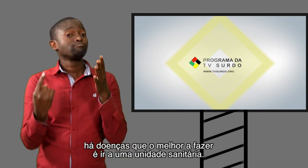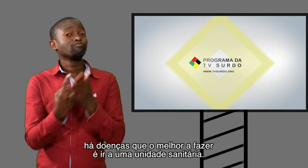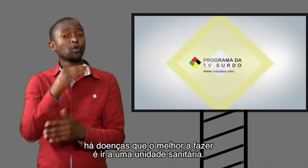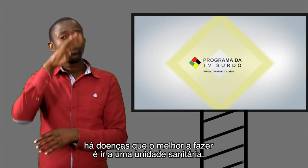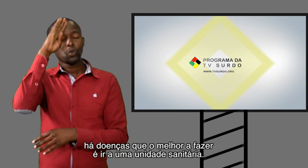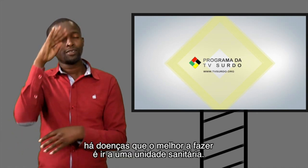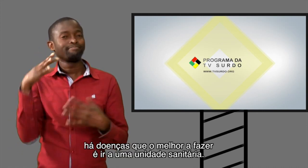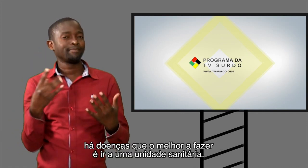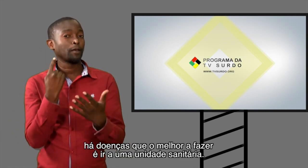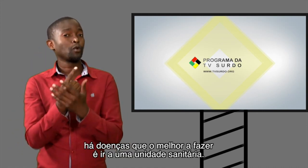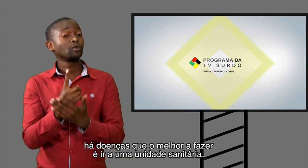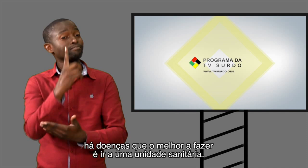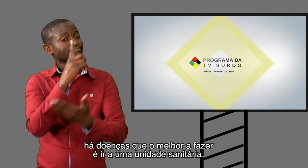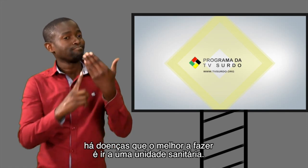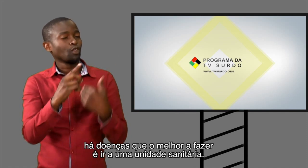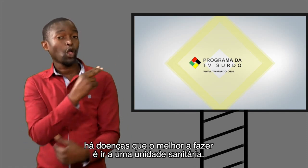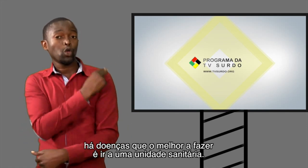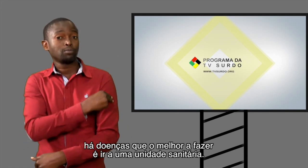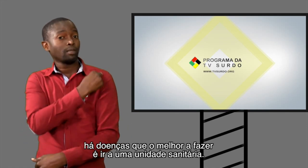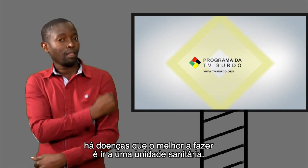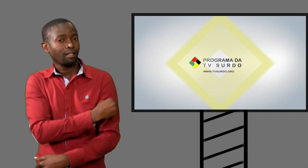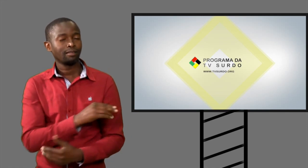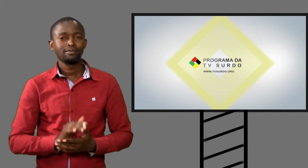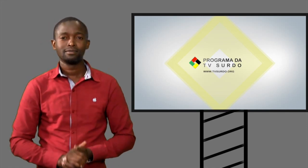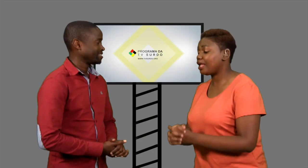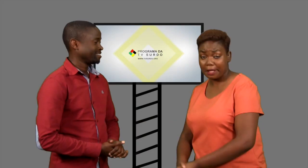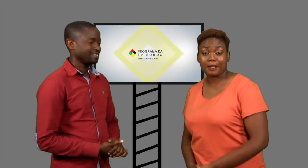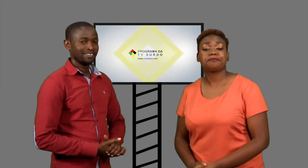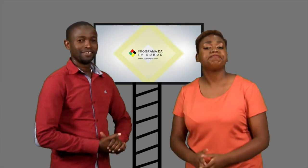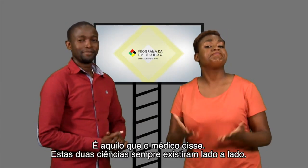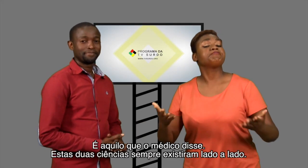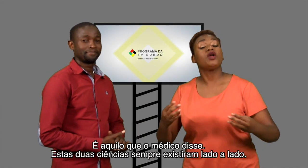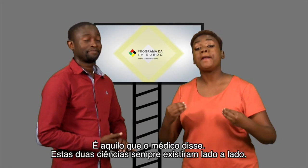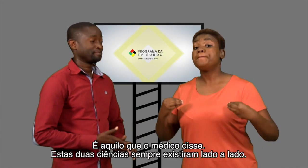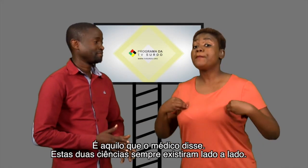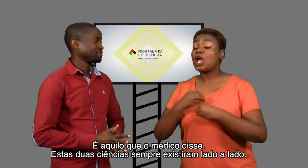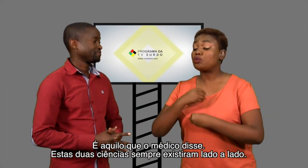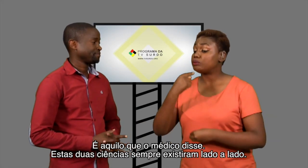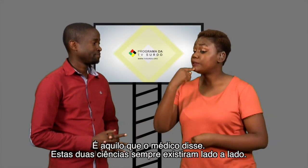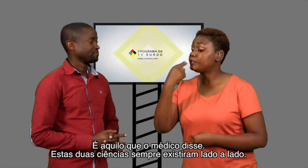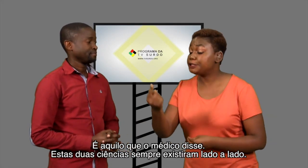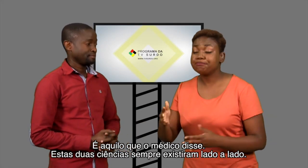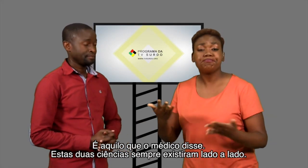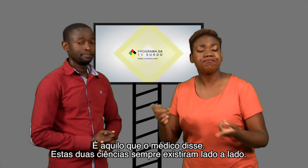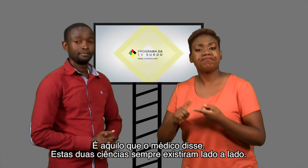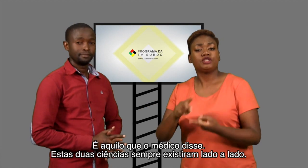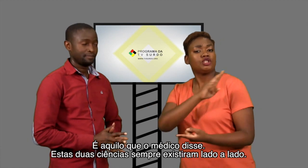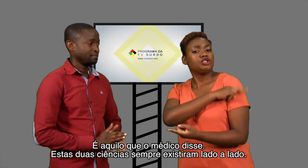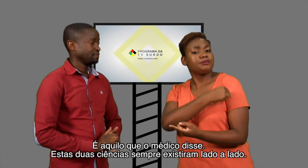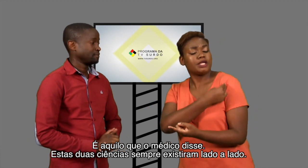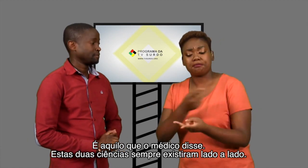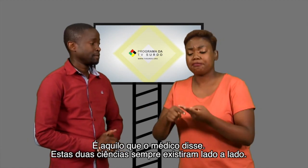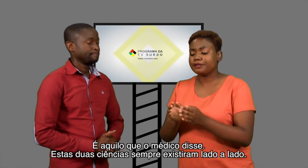que o melhor a fazer é ir a uma unidade sanitária. É aquilo que o médico disse. Estas duas